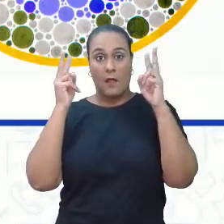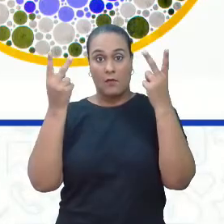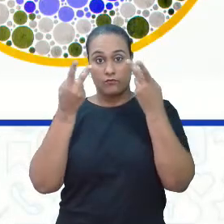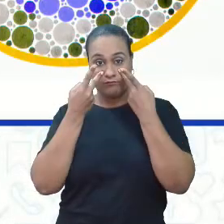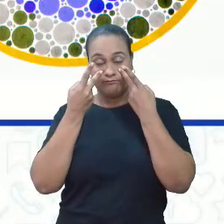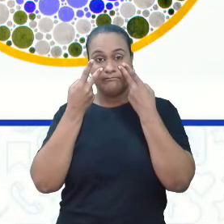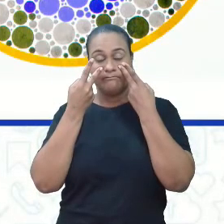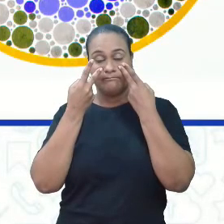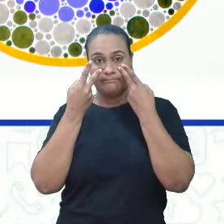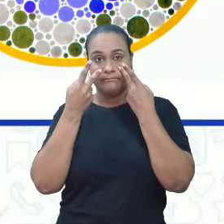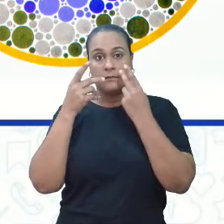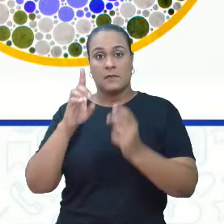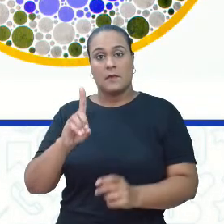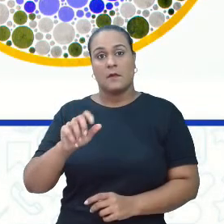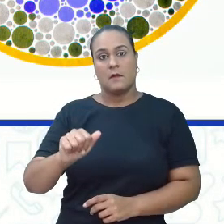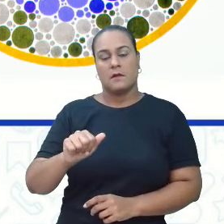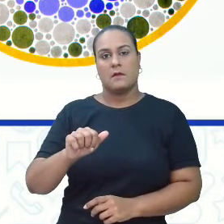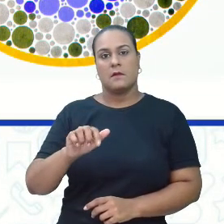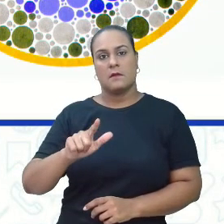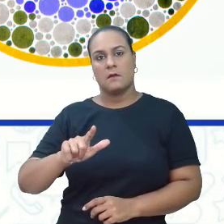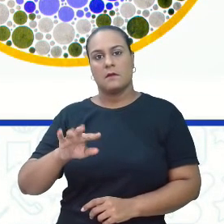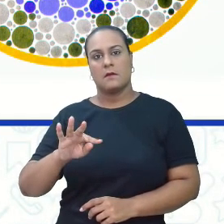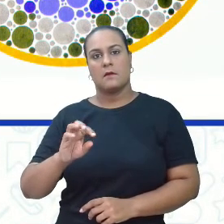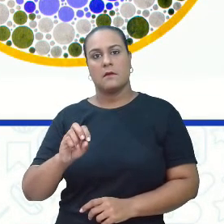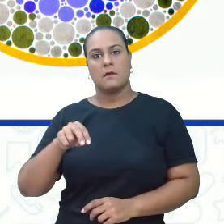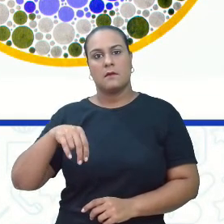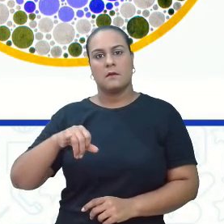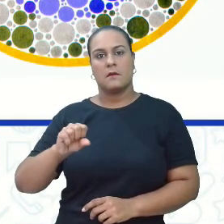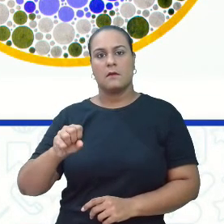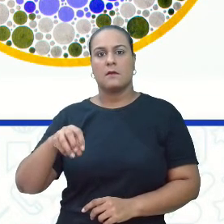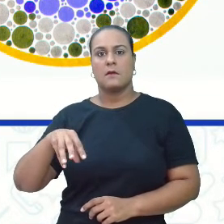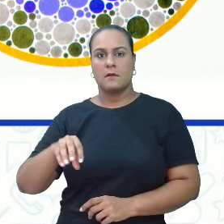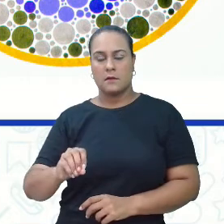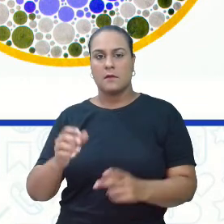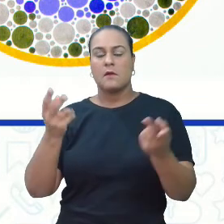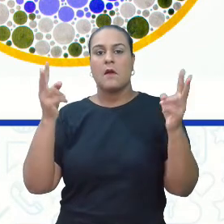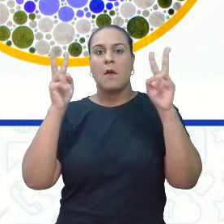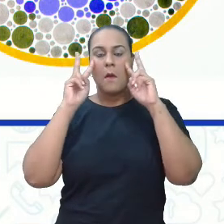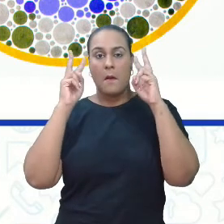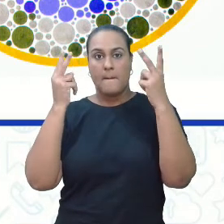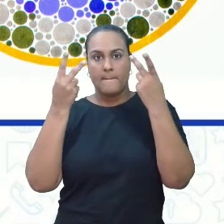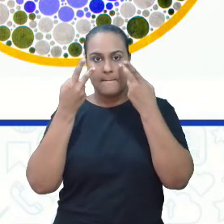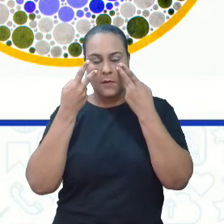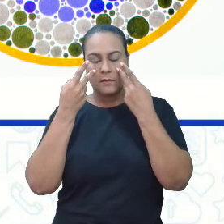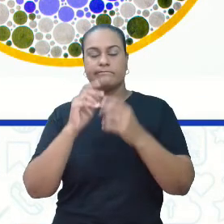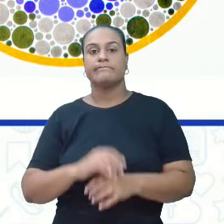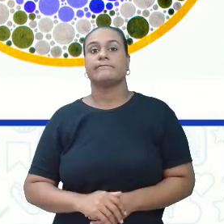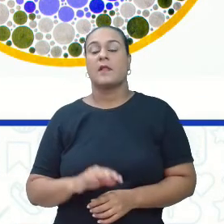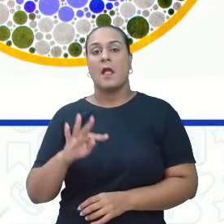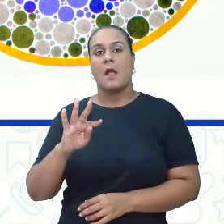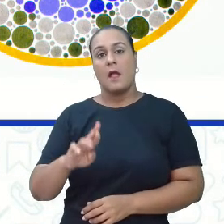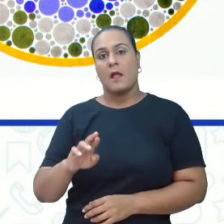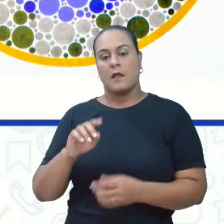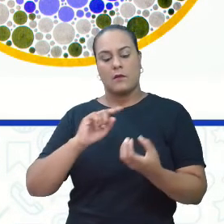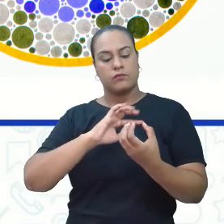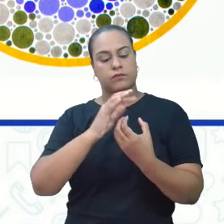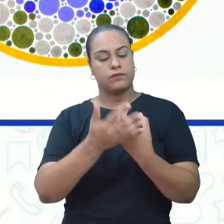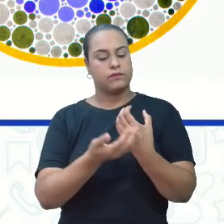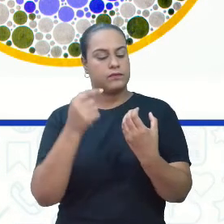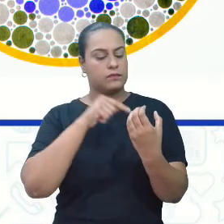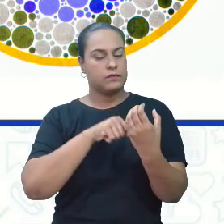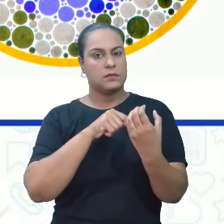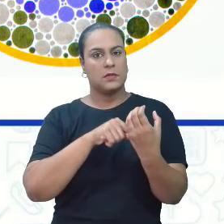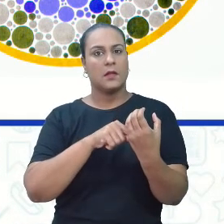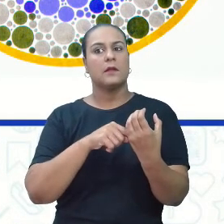daltonismo. Falei para vocês que lá na retina tem a retina ainda tem duas partes, que é a questão dos cones,